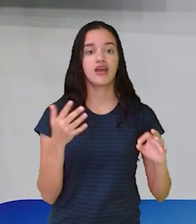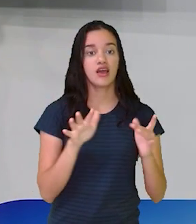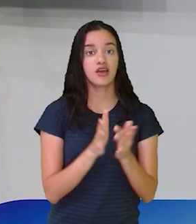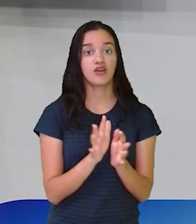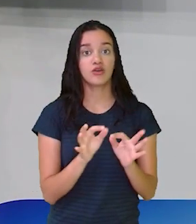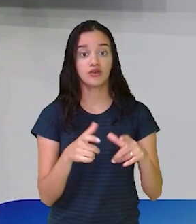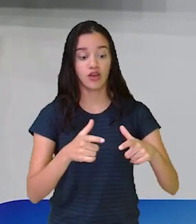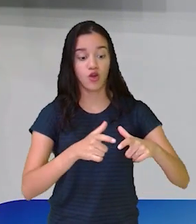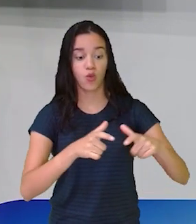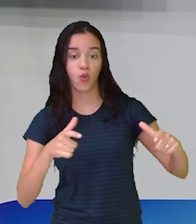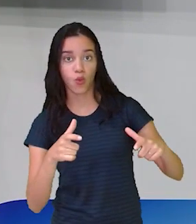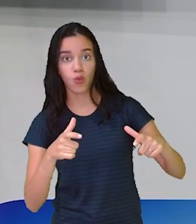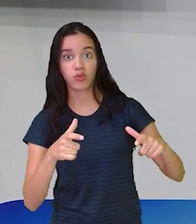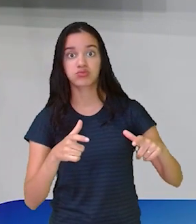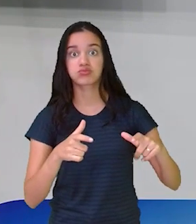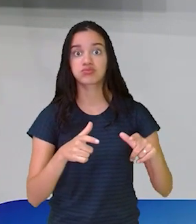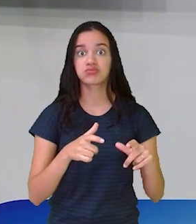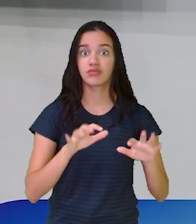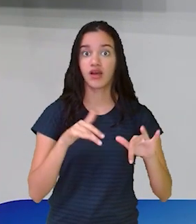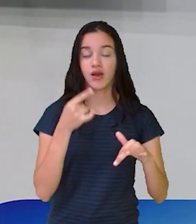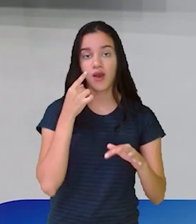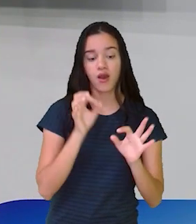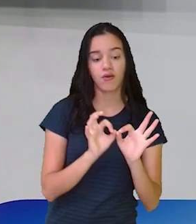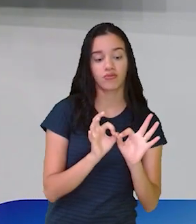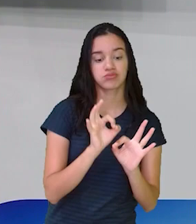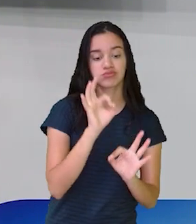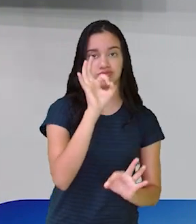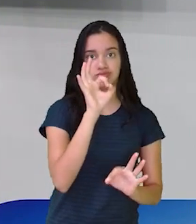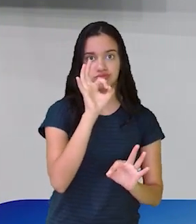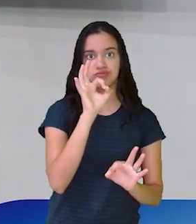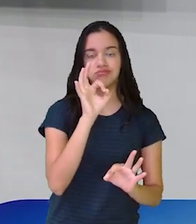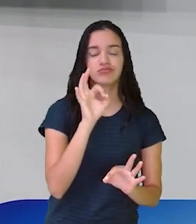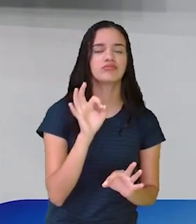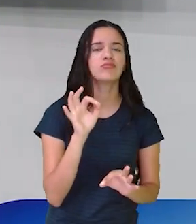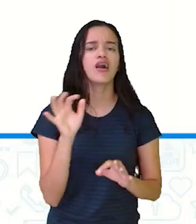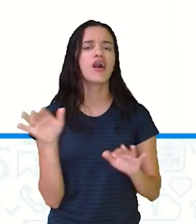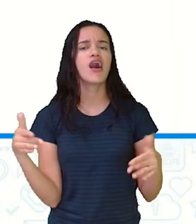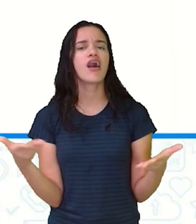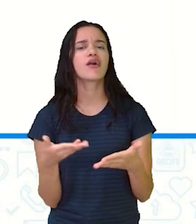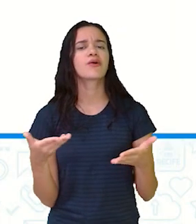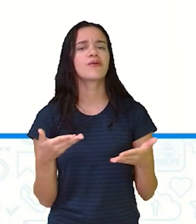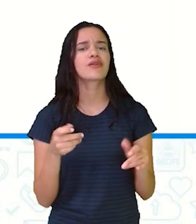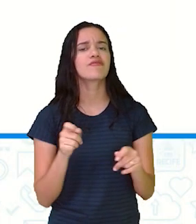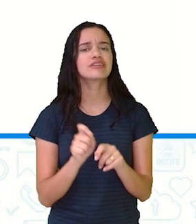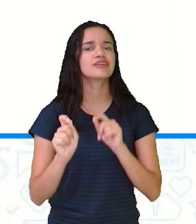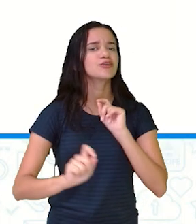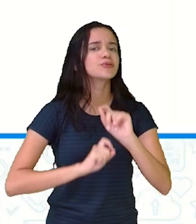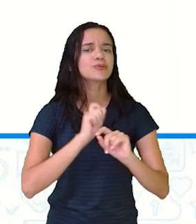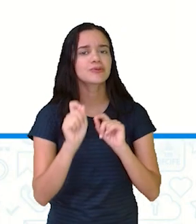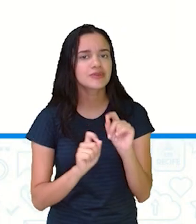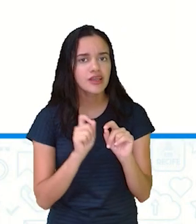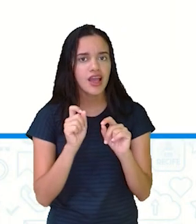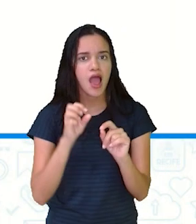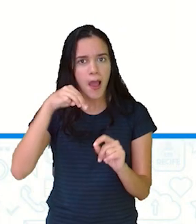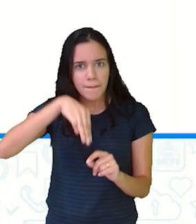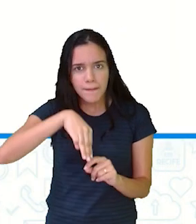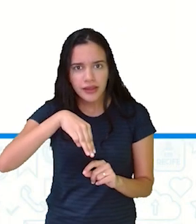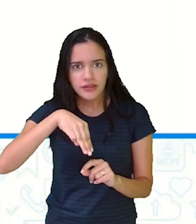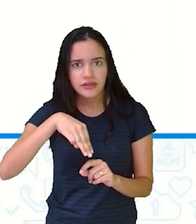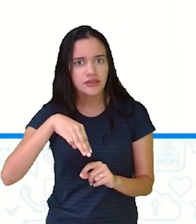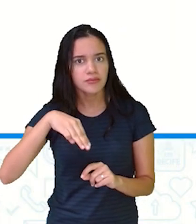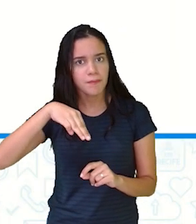Comprimento, 3 decímetros. Altura, 5 decímetros. O que é que eu vou fazer aí? Vai ser metro? Não, vai